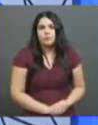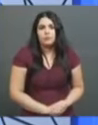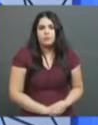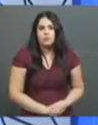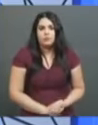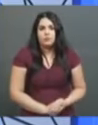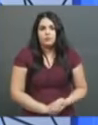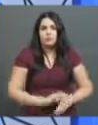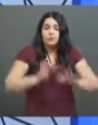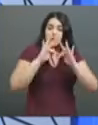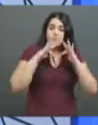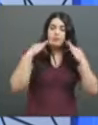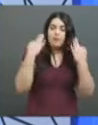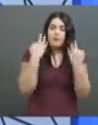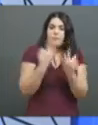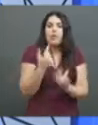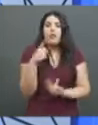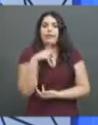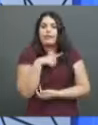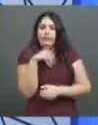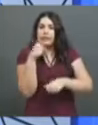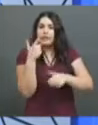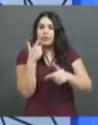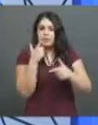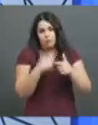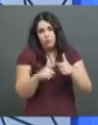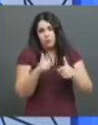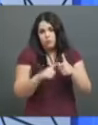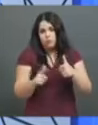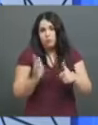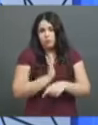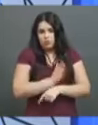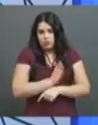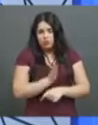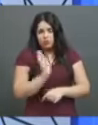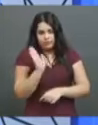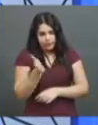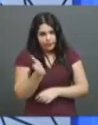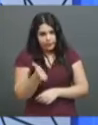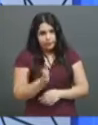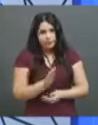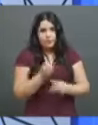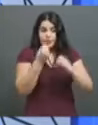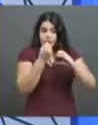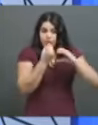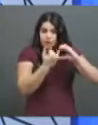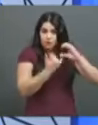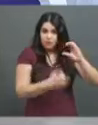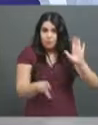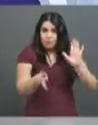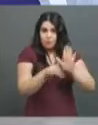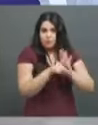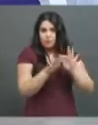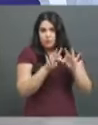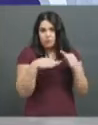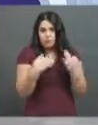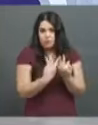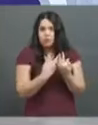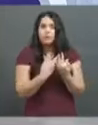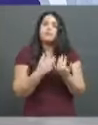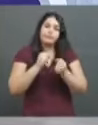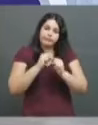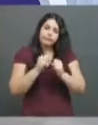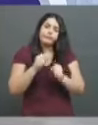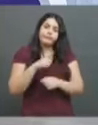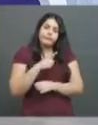uma família onde há problemas cardiovasculares já como uma característica, tudo isso faz o risco da